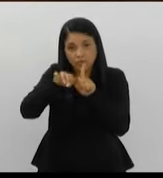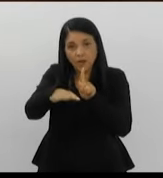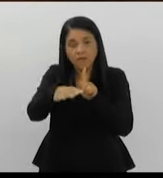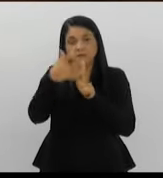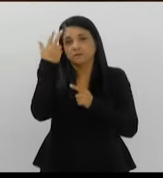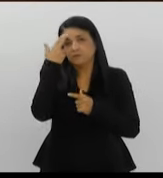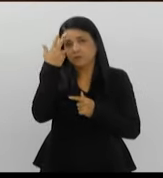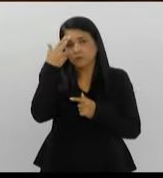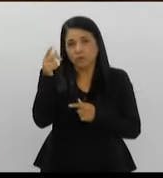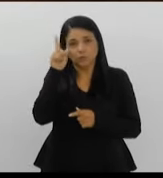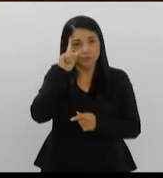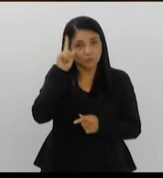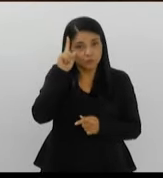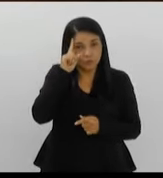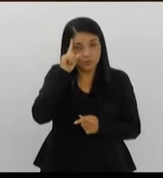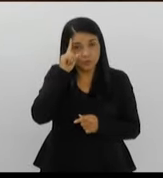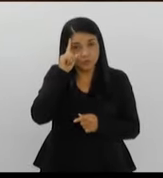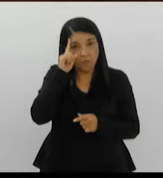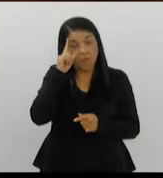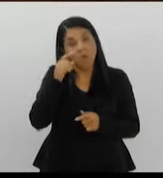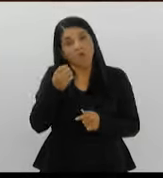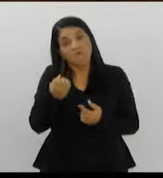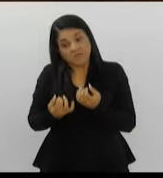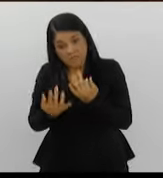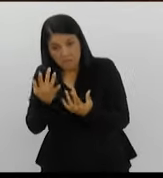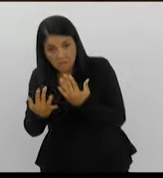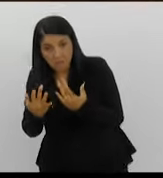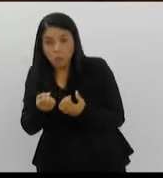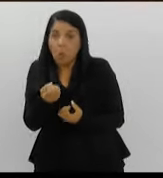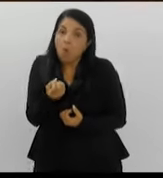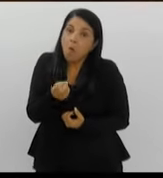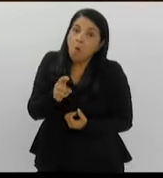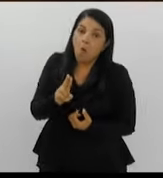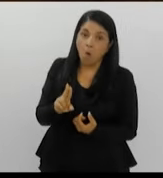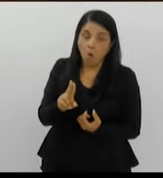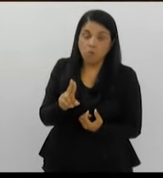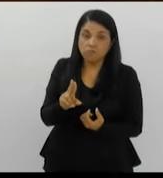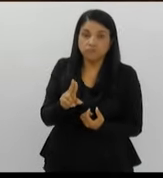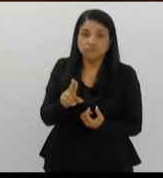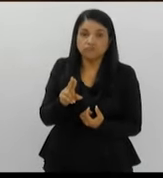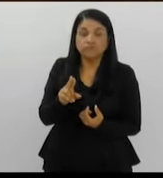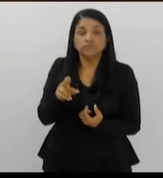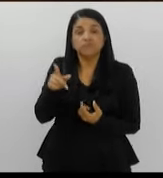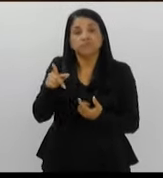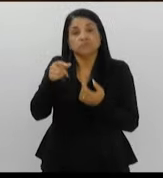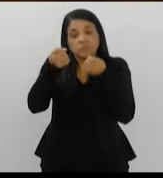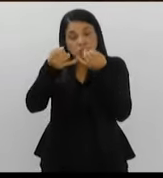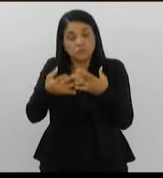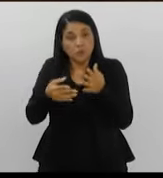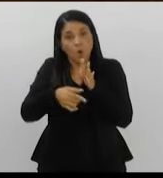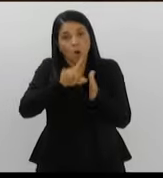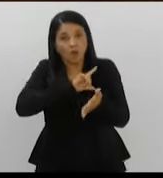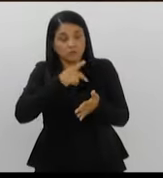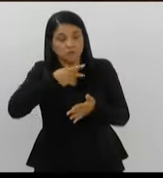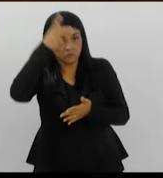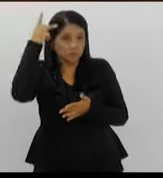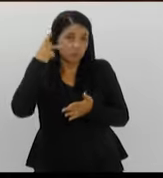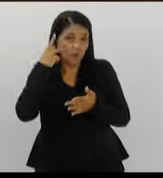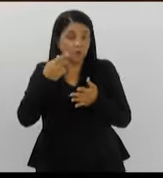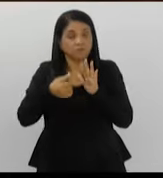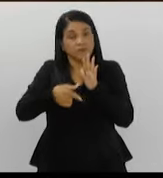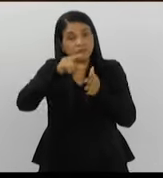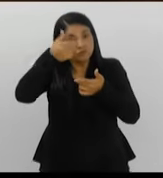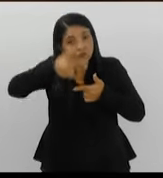que ou vai ser queimado ou vai ser reinjetado, como falou o nosso doutor Luiz Paulo, ou